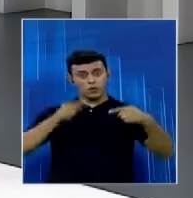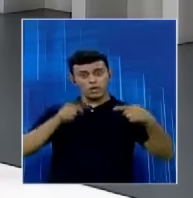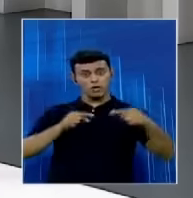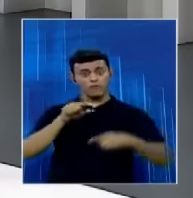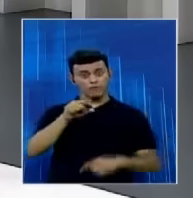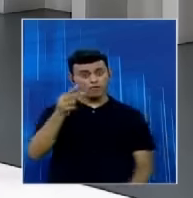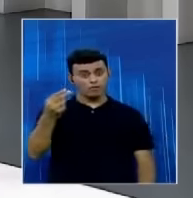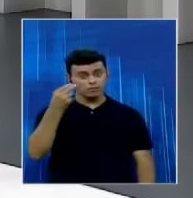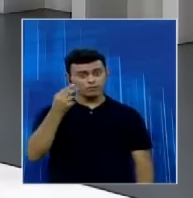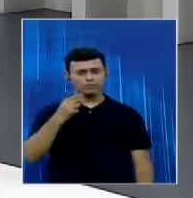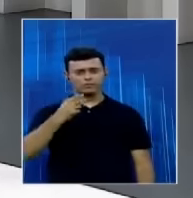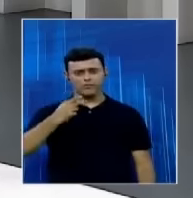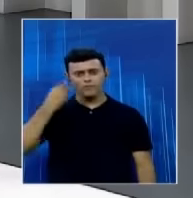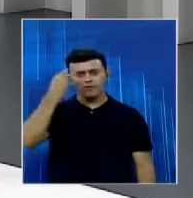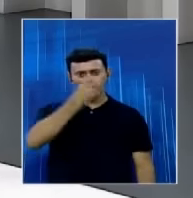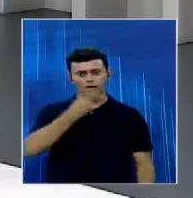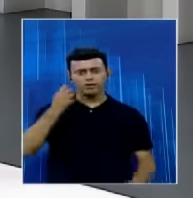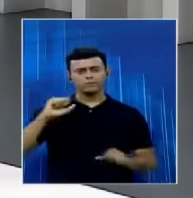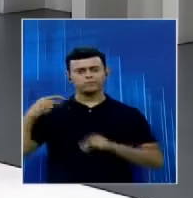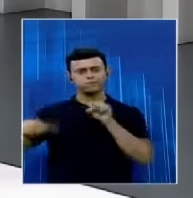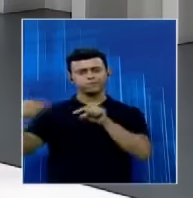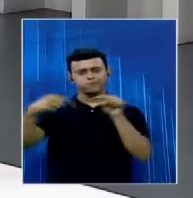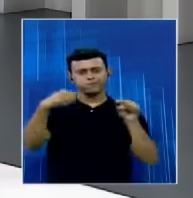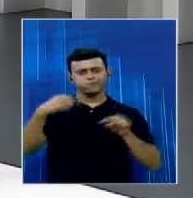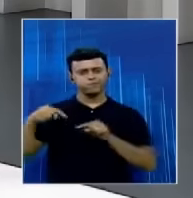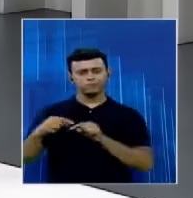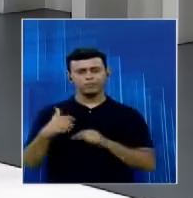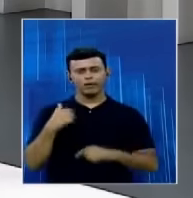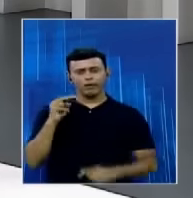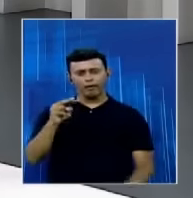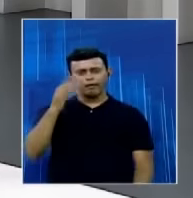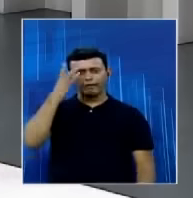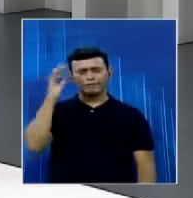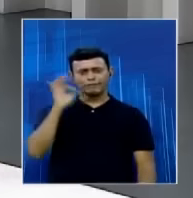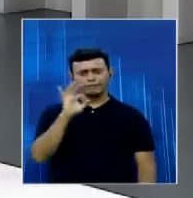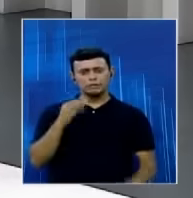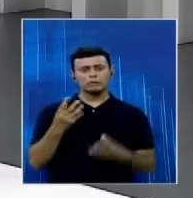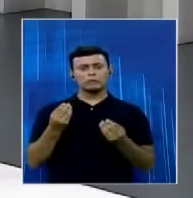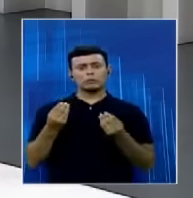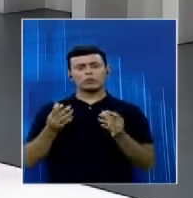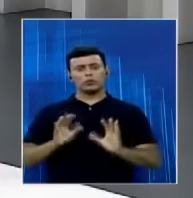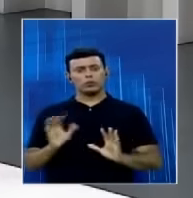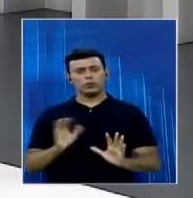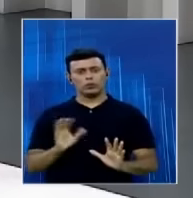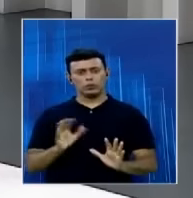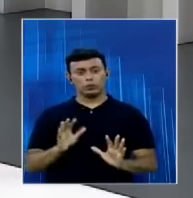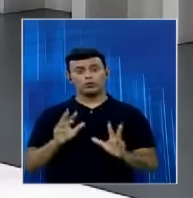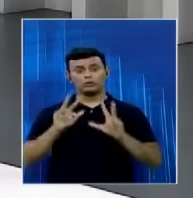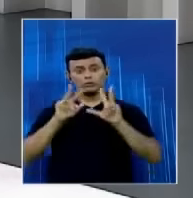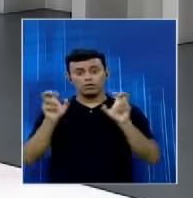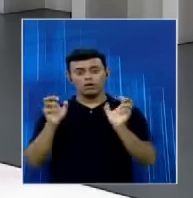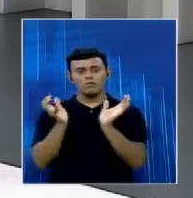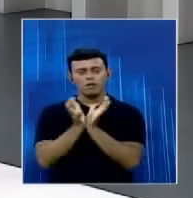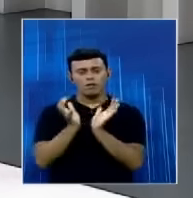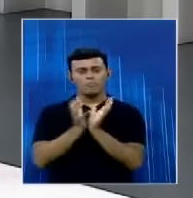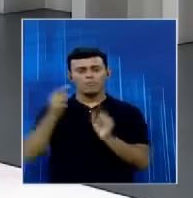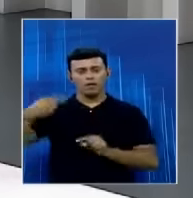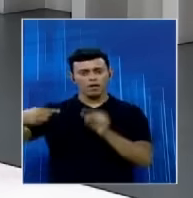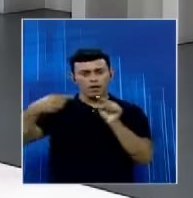então, 2 horas de debate e acaba não entendendo muito, porque, de repente, os candidatos